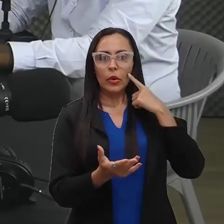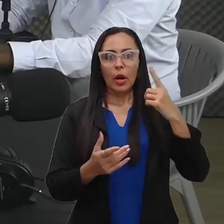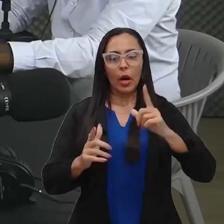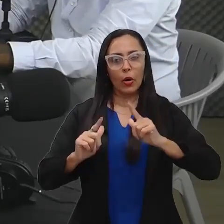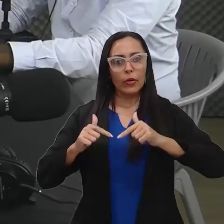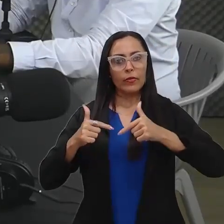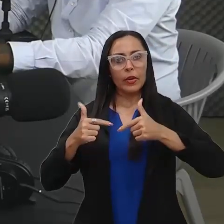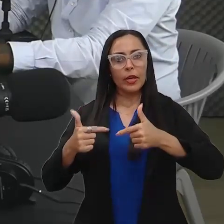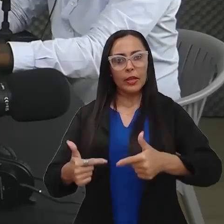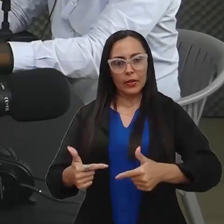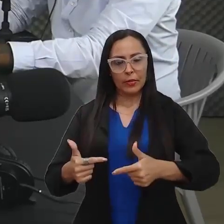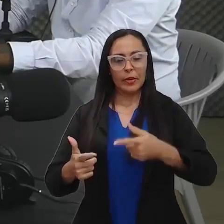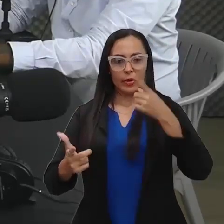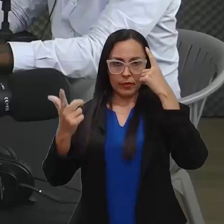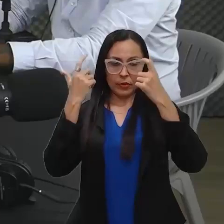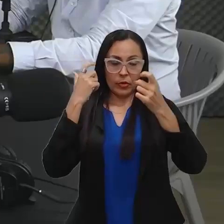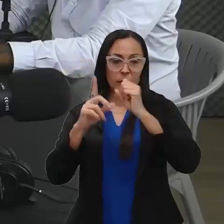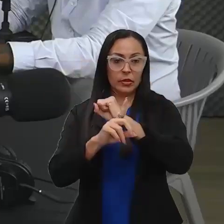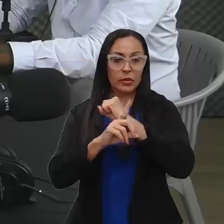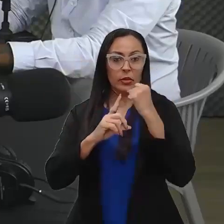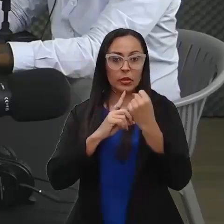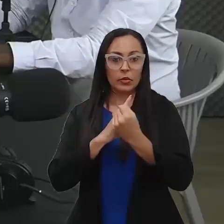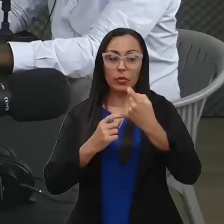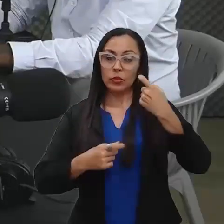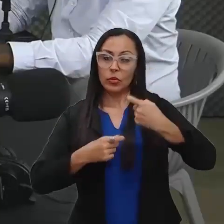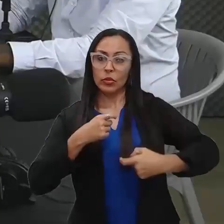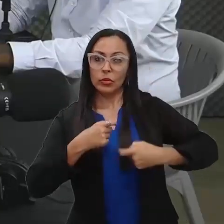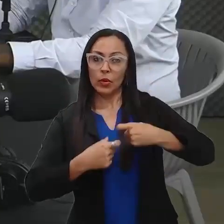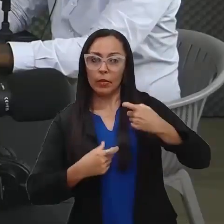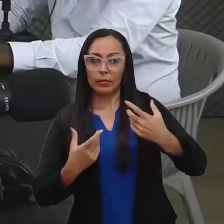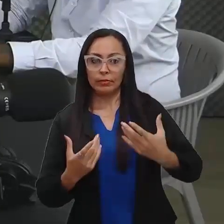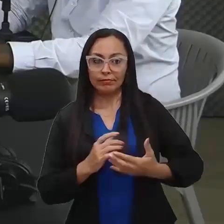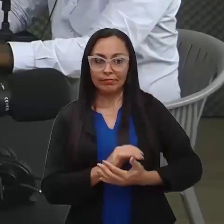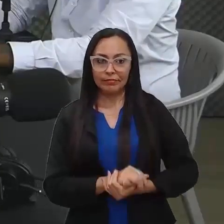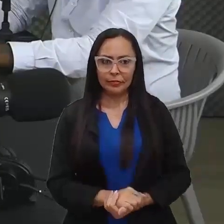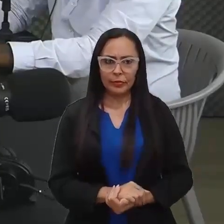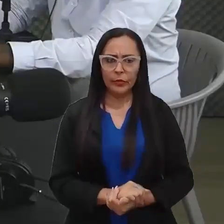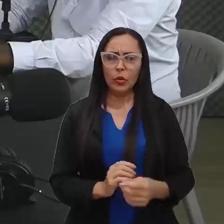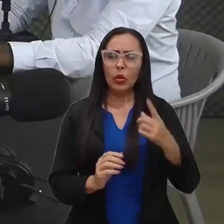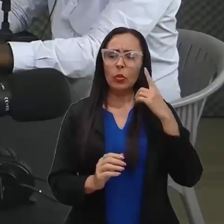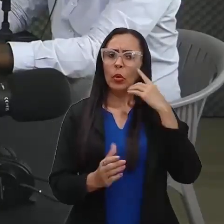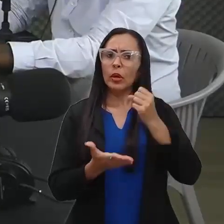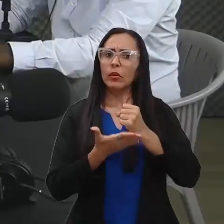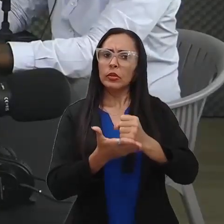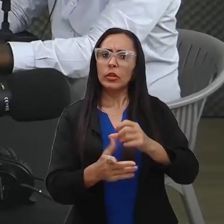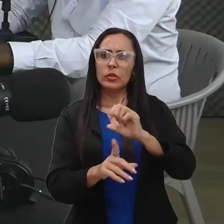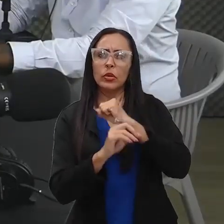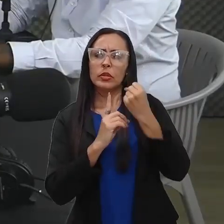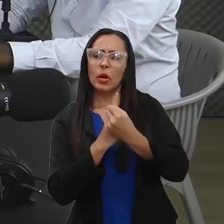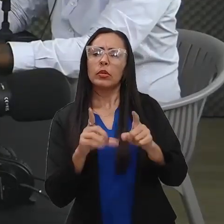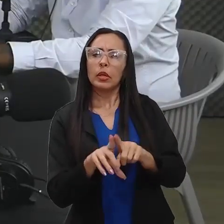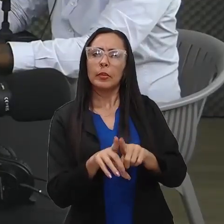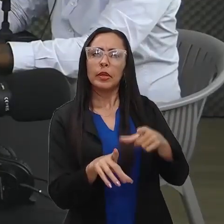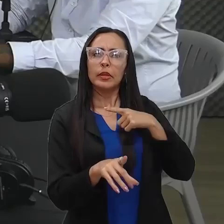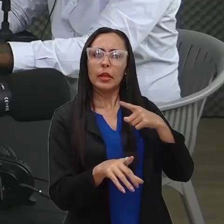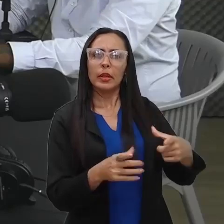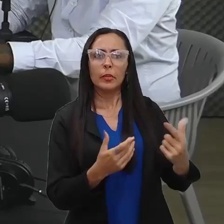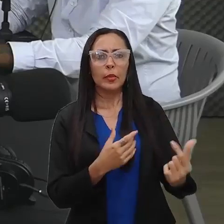enfrentamento à violência sexual? Como é que o assistente social também tem esse